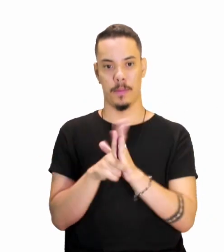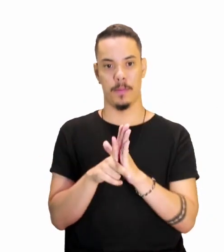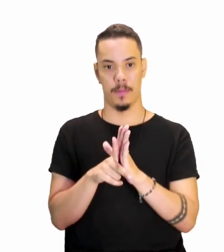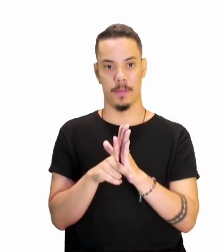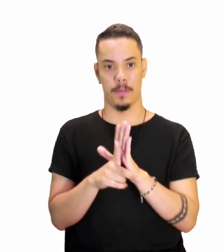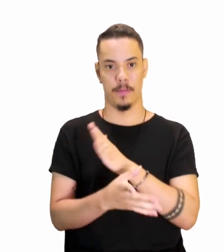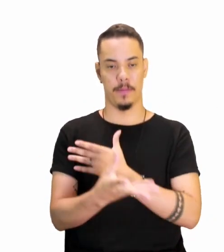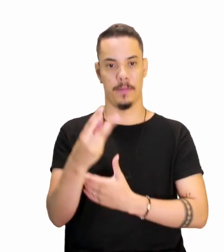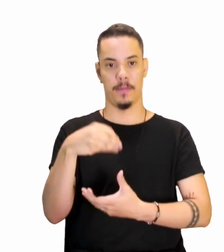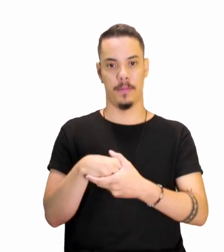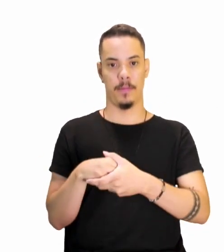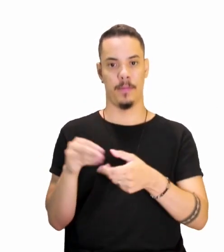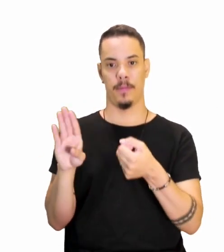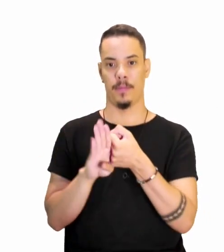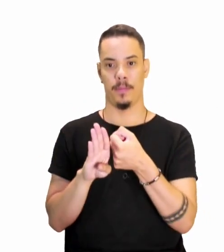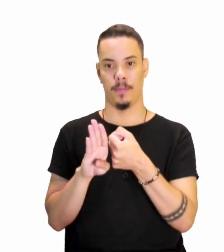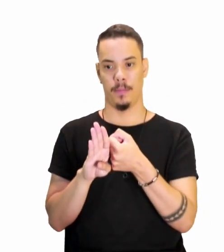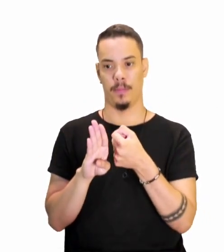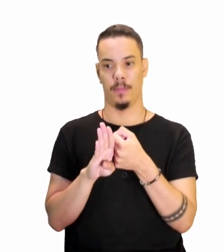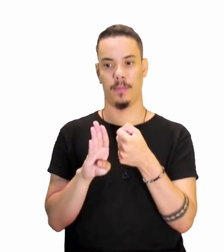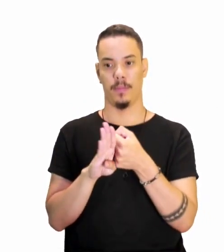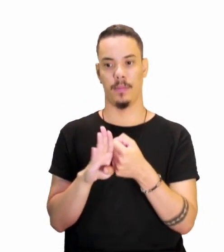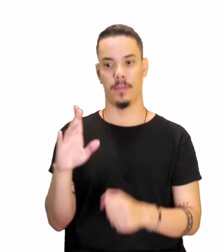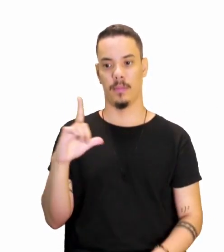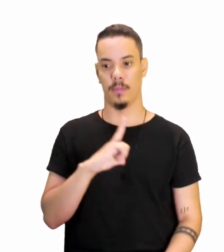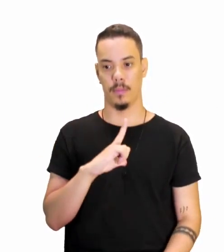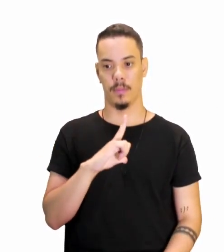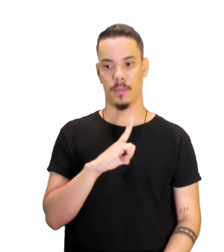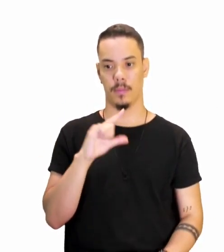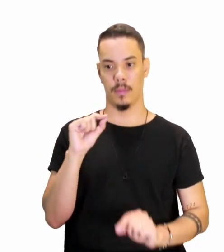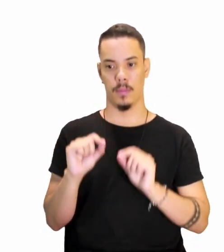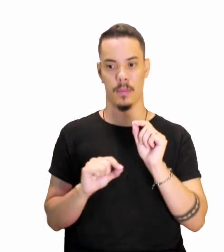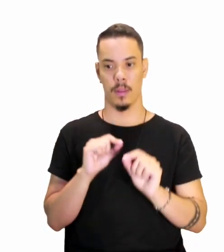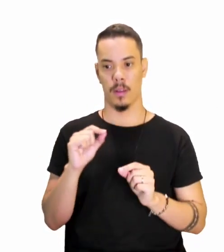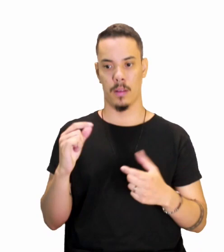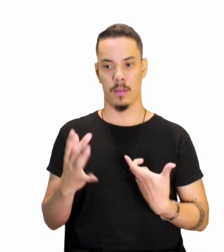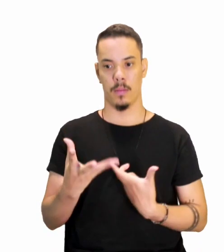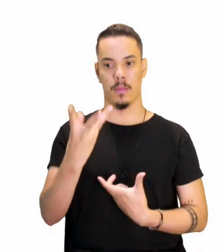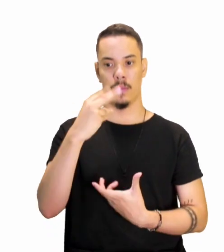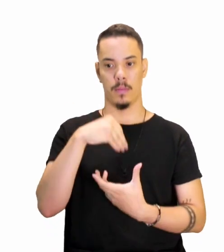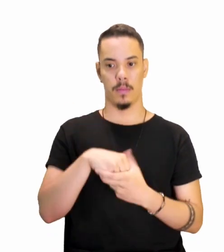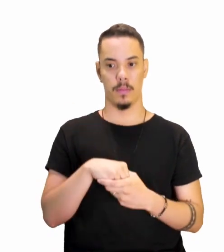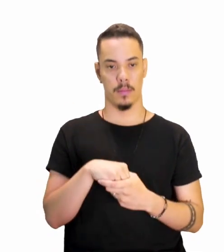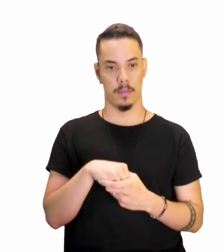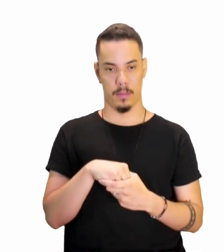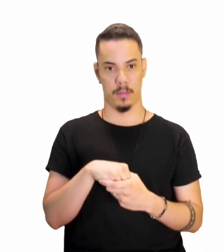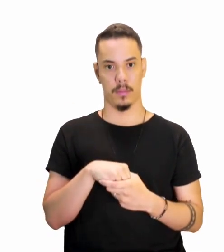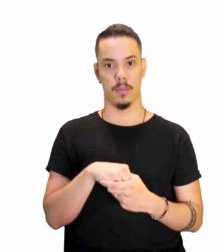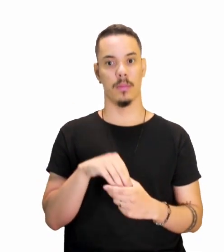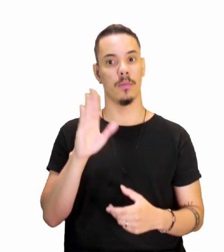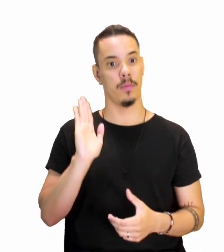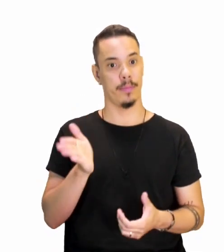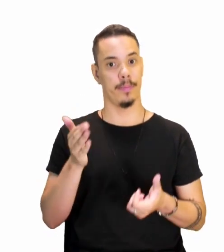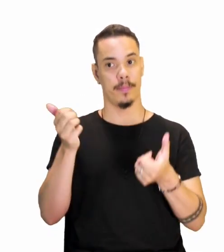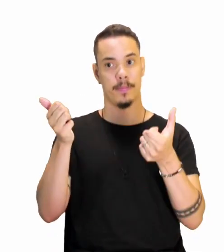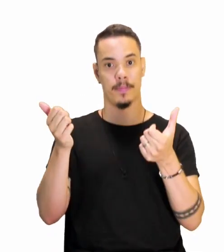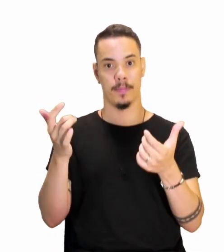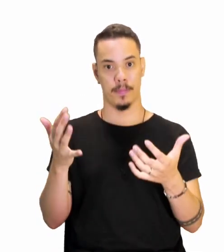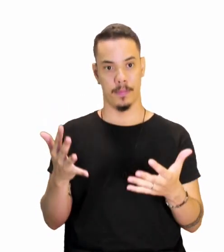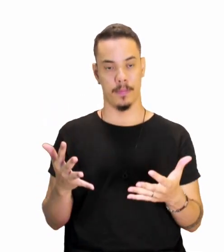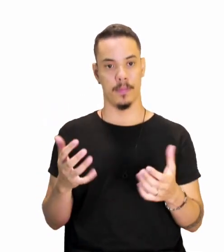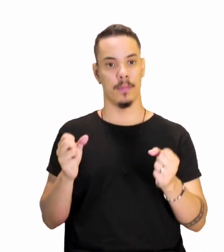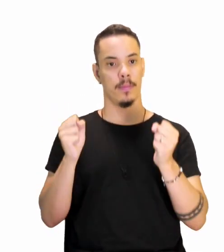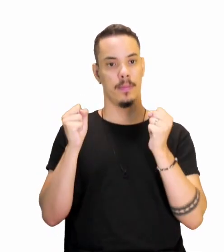classificação dos substantivos. Aqui nós temos o seguinte, quanto à composição. Não, nós já falei aqui, ele